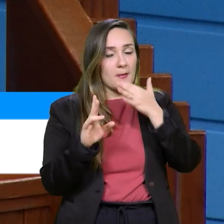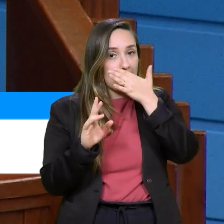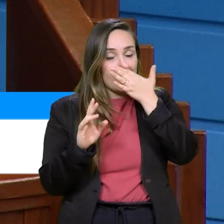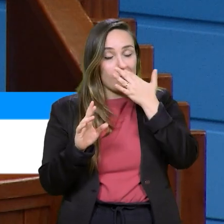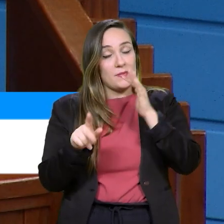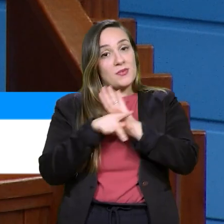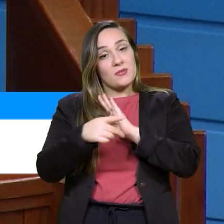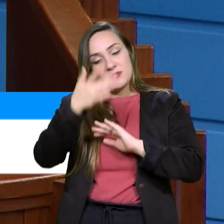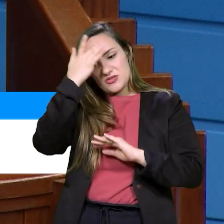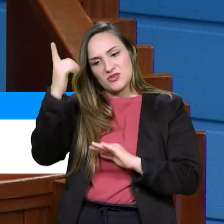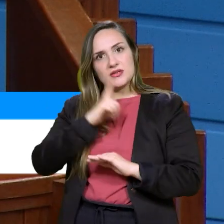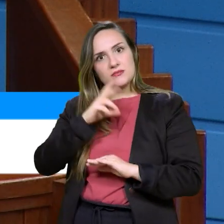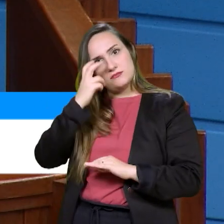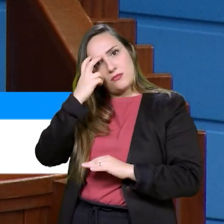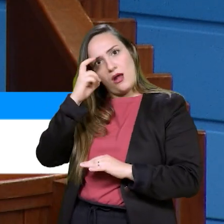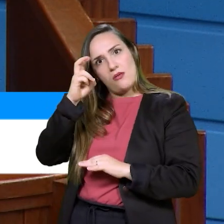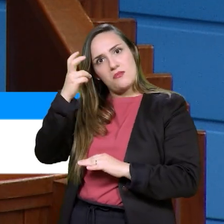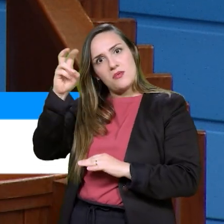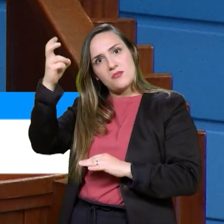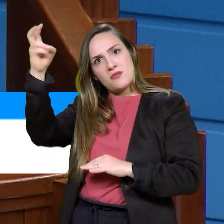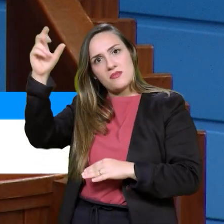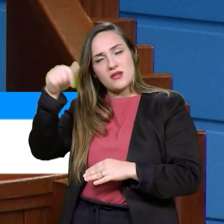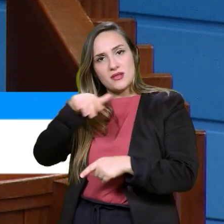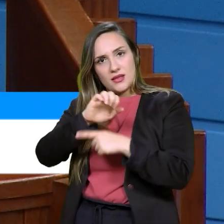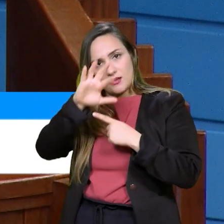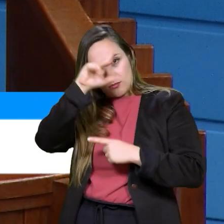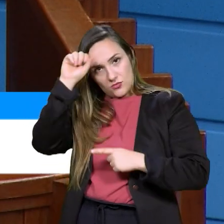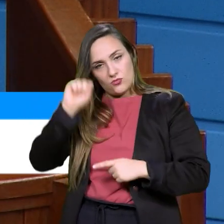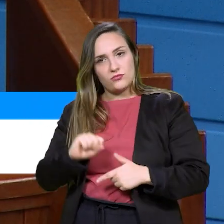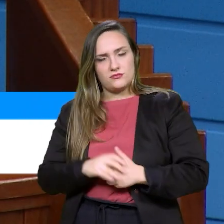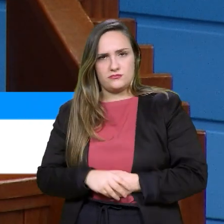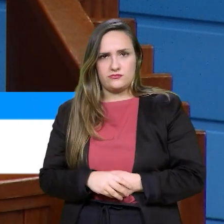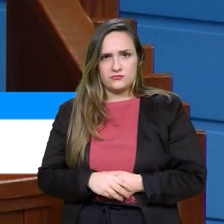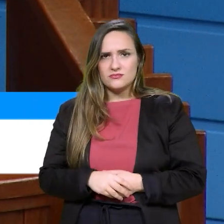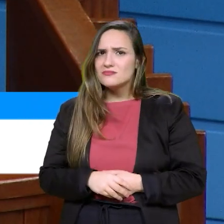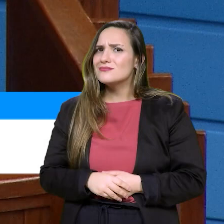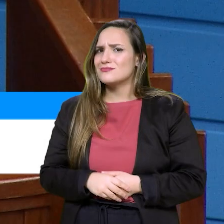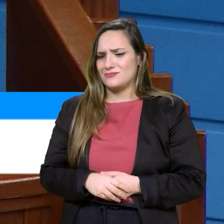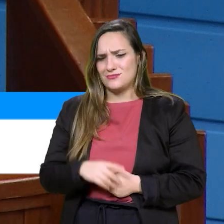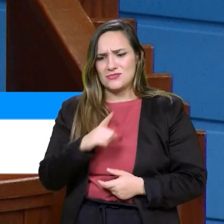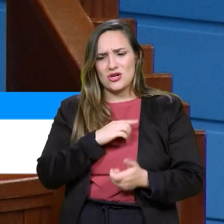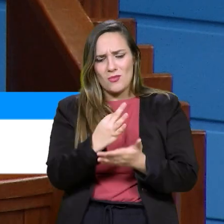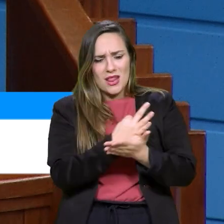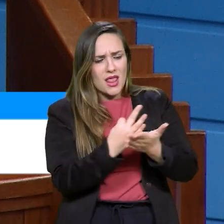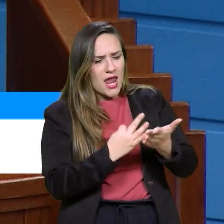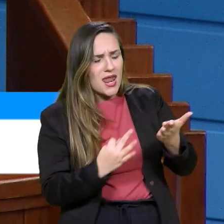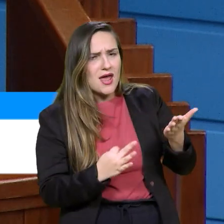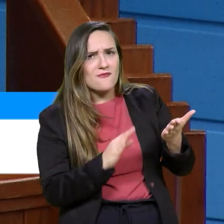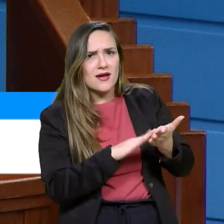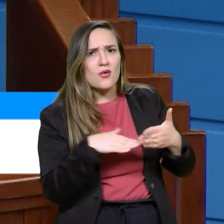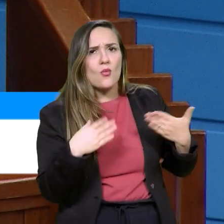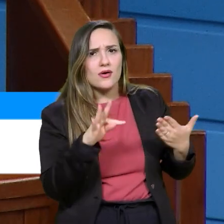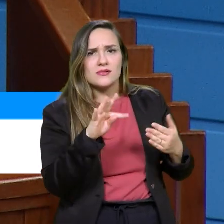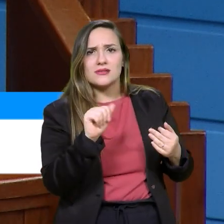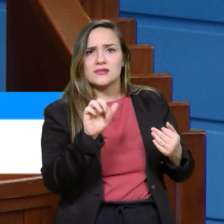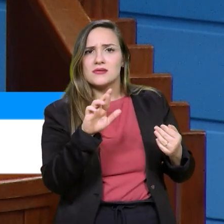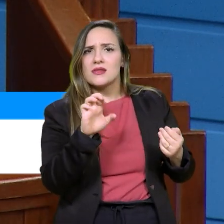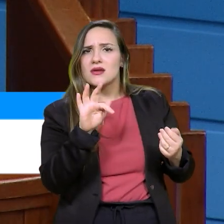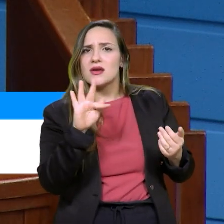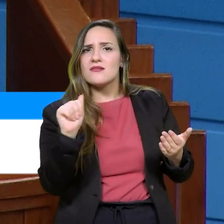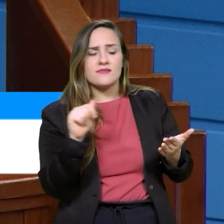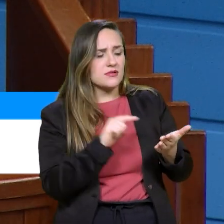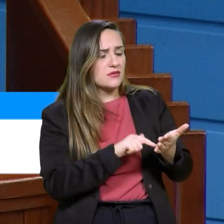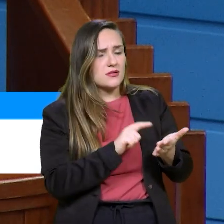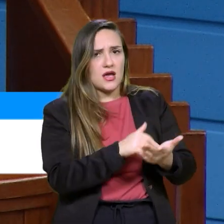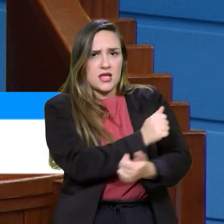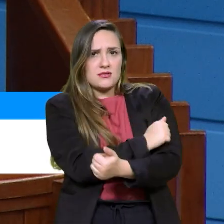específica para alunos com altas habilidades no Mato Grosso do Sul. E eles passaram uma tarefa lá para os